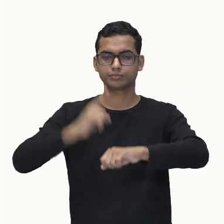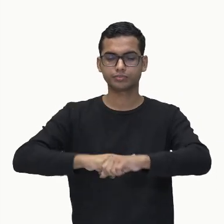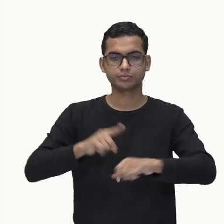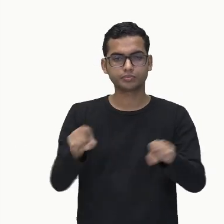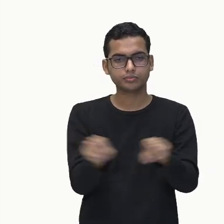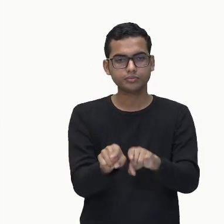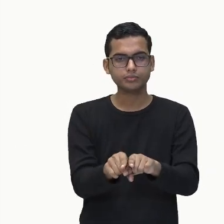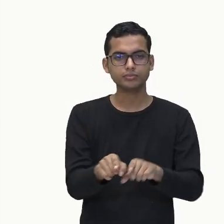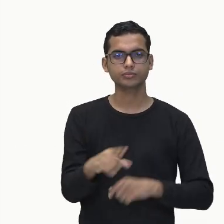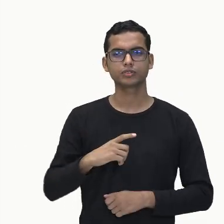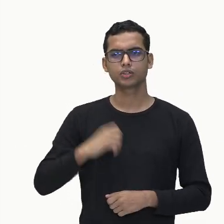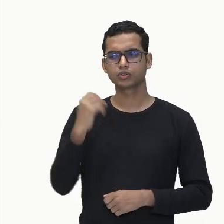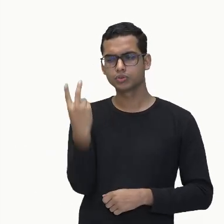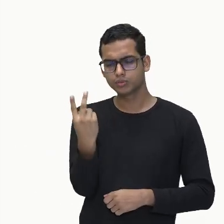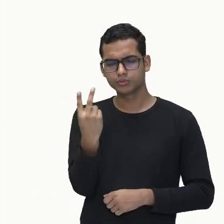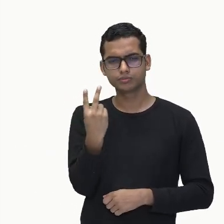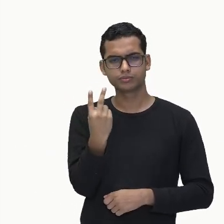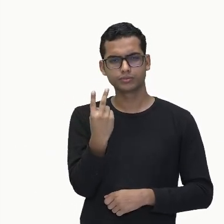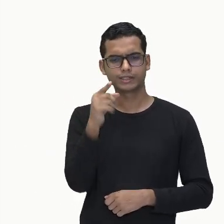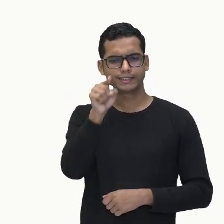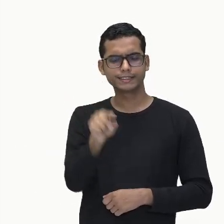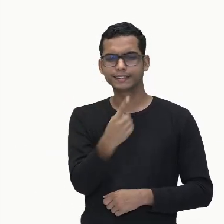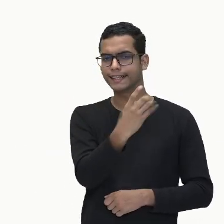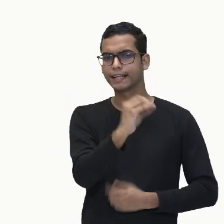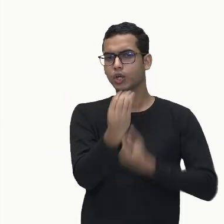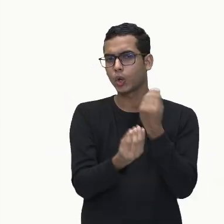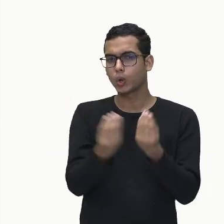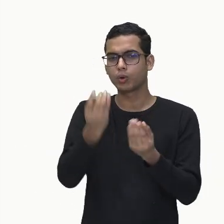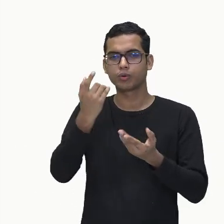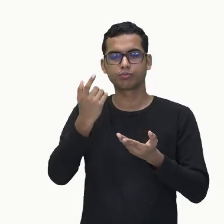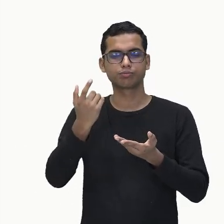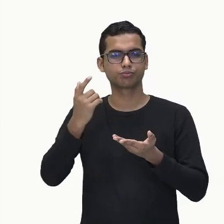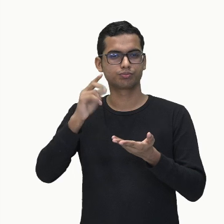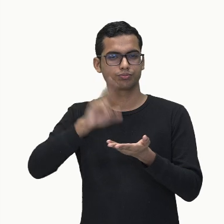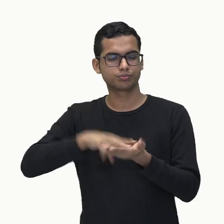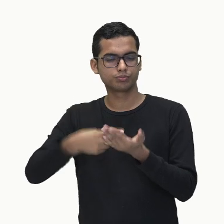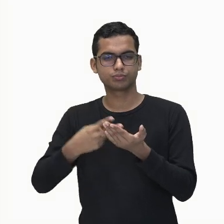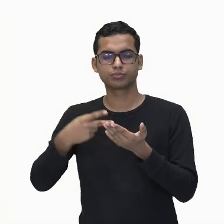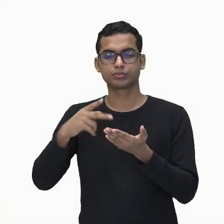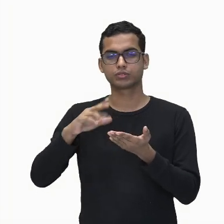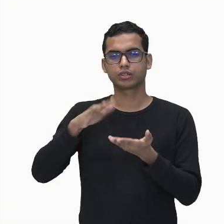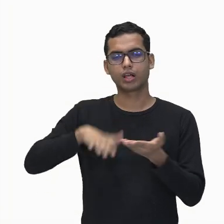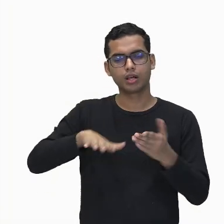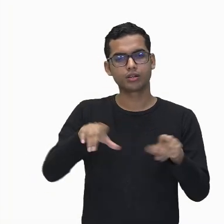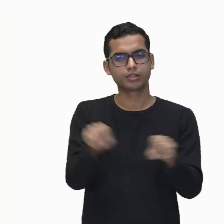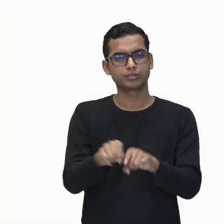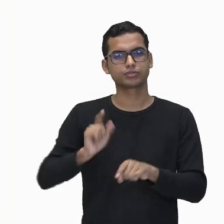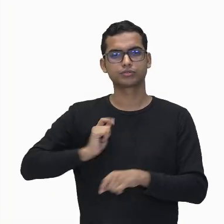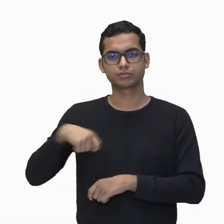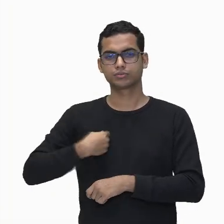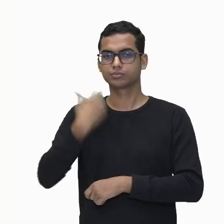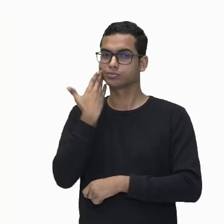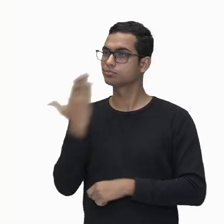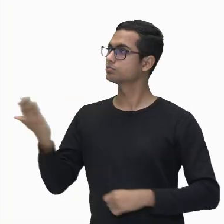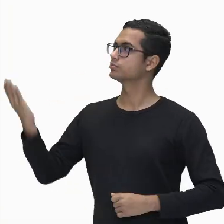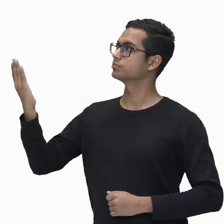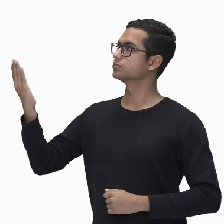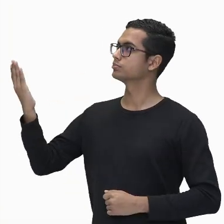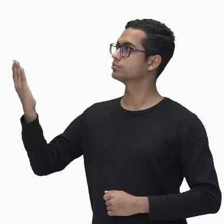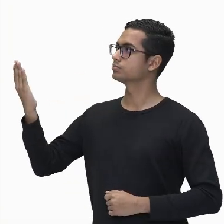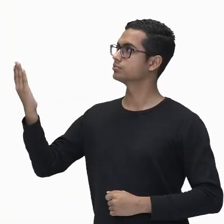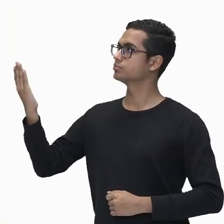horas minutos e aí professor como é que vai ficar ISO las 2:10 S percebe per V aqui são